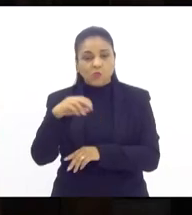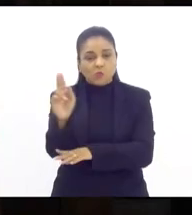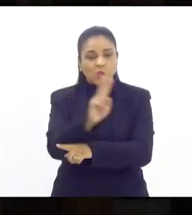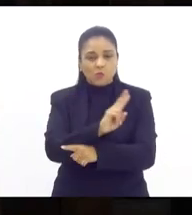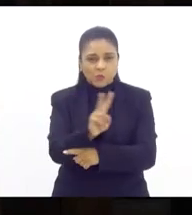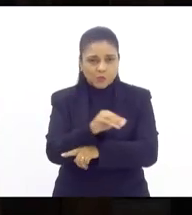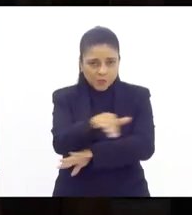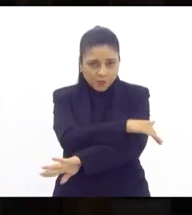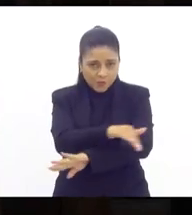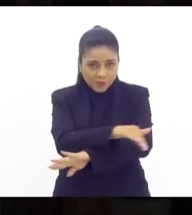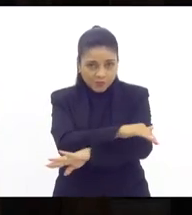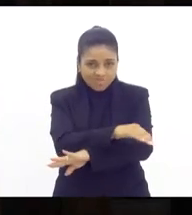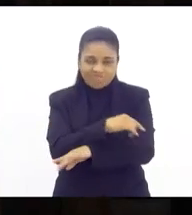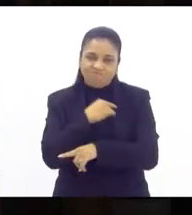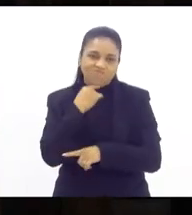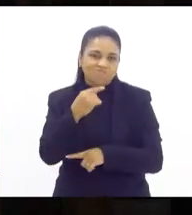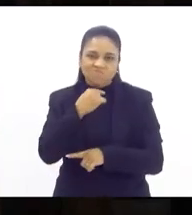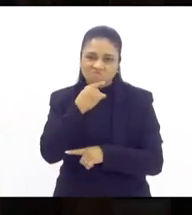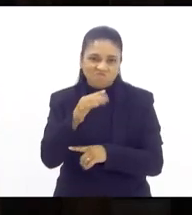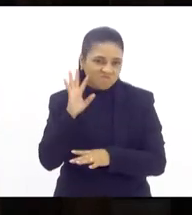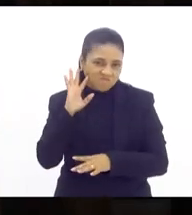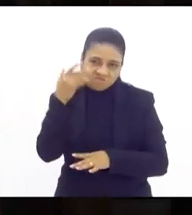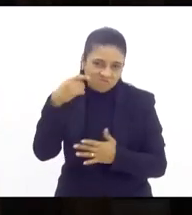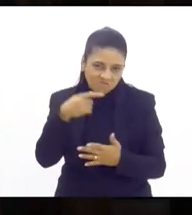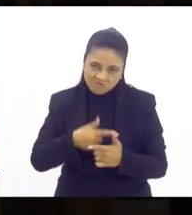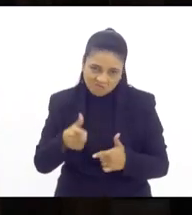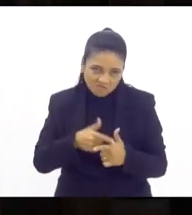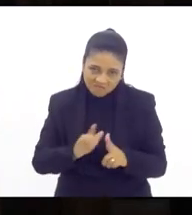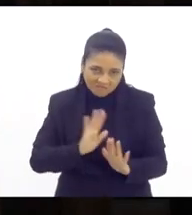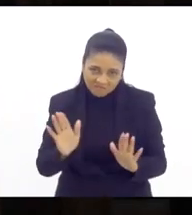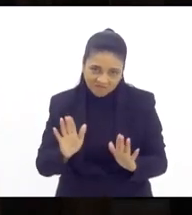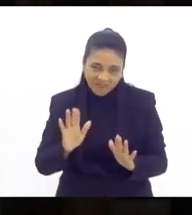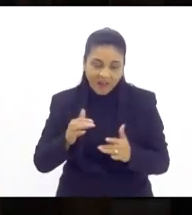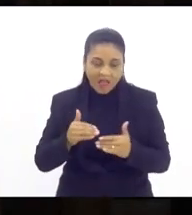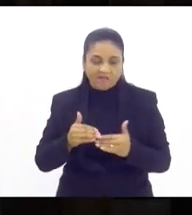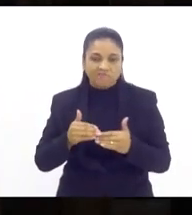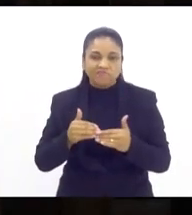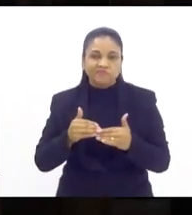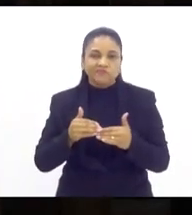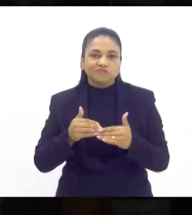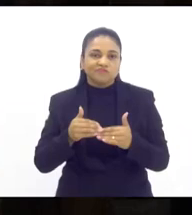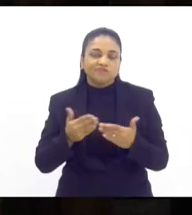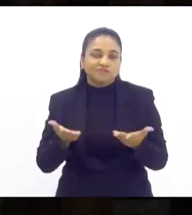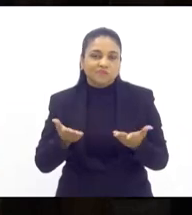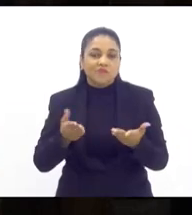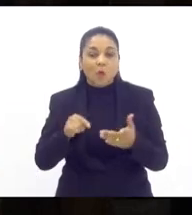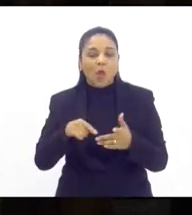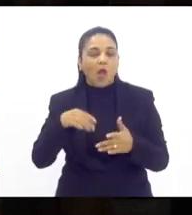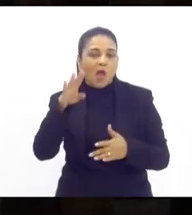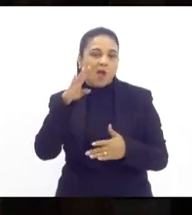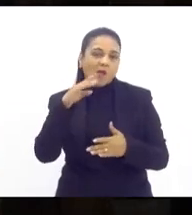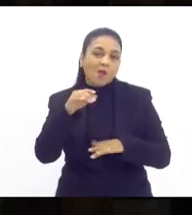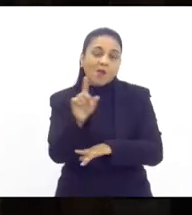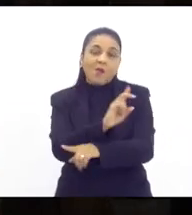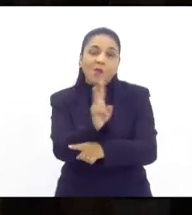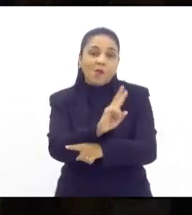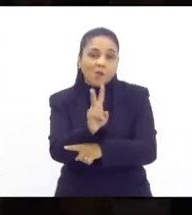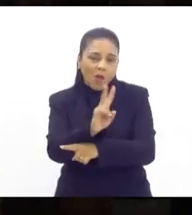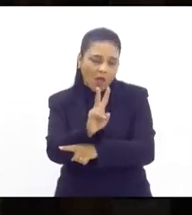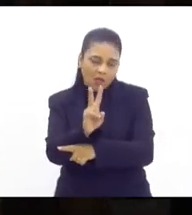problema provavelmente Essa não foi uma decisão da guarda municipal foi alguém que mandou a guarda municipal fazer